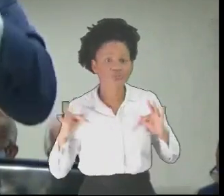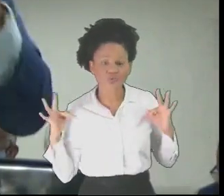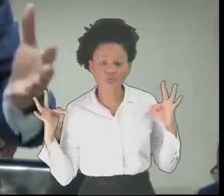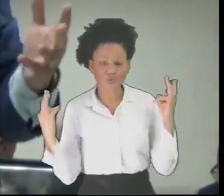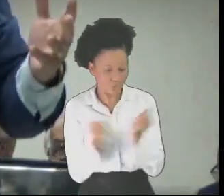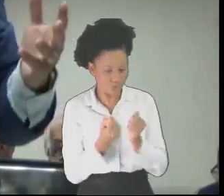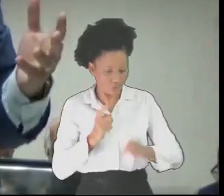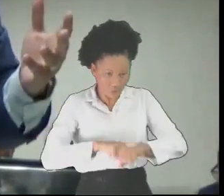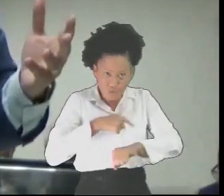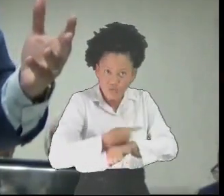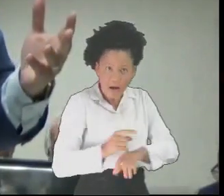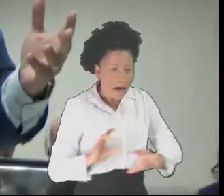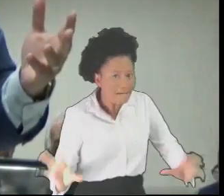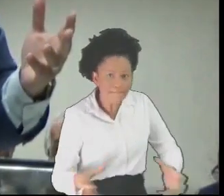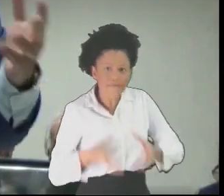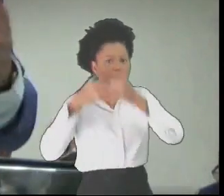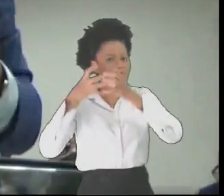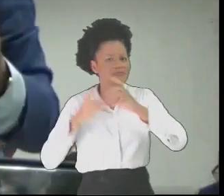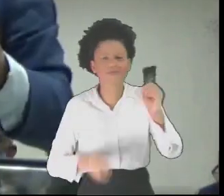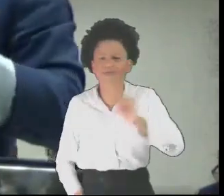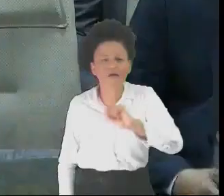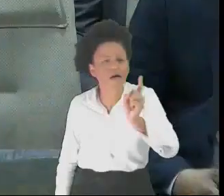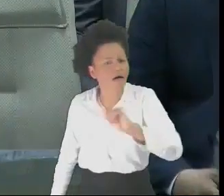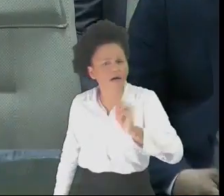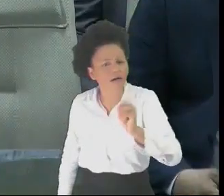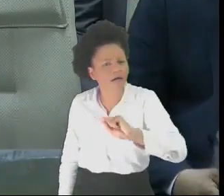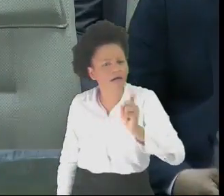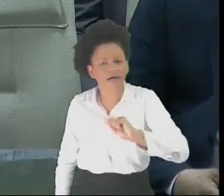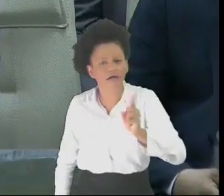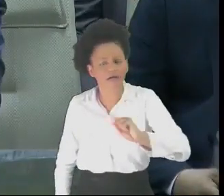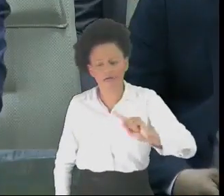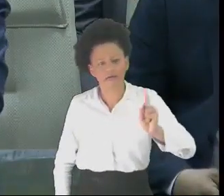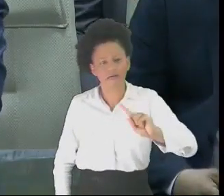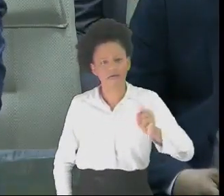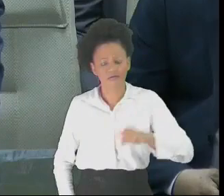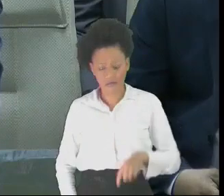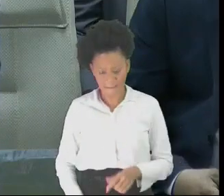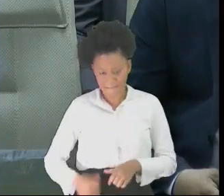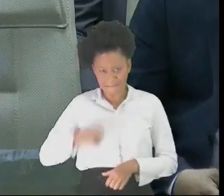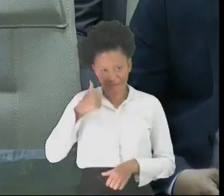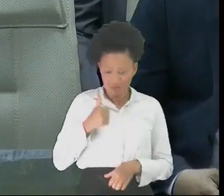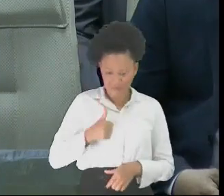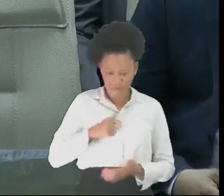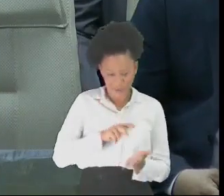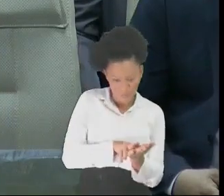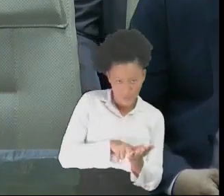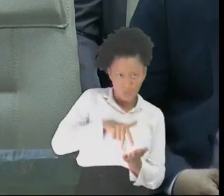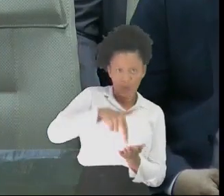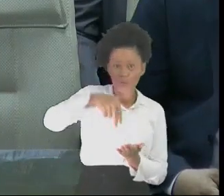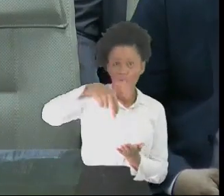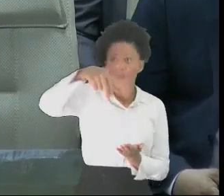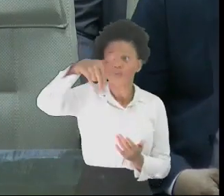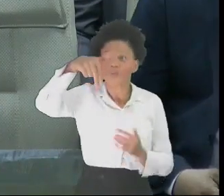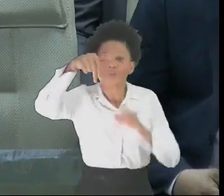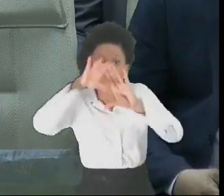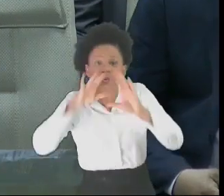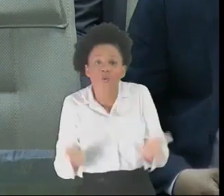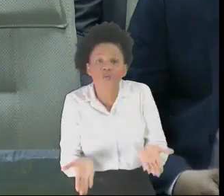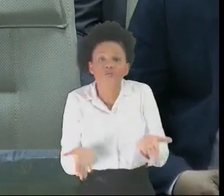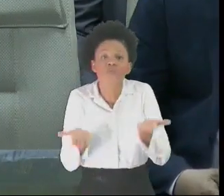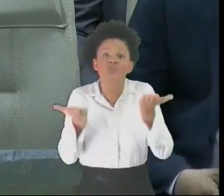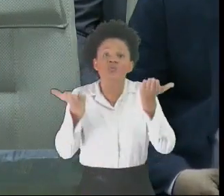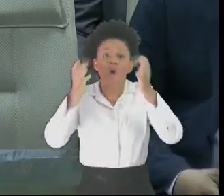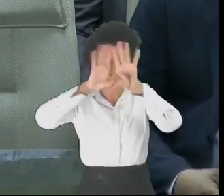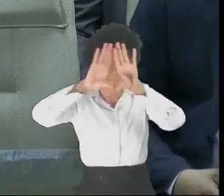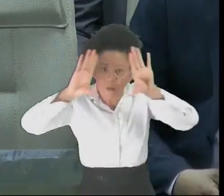vez. Não. Não, não é a conversão que é a primeira ressurreição. A primeira ressurreição é no dia do